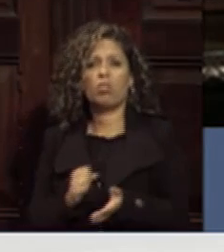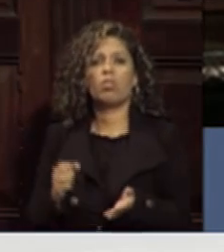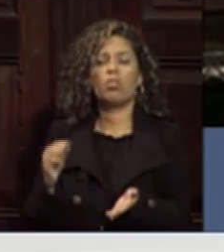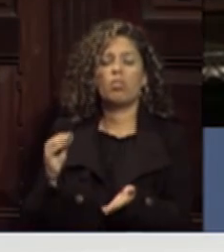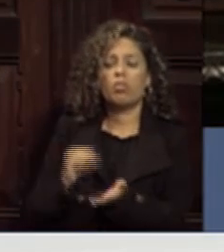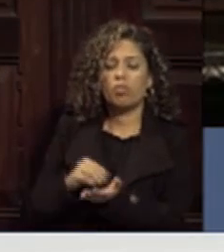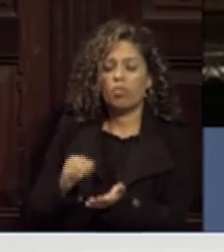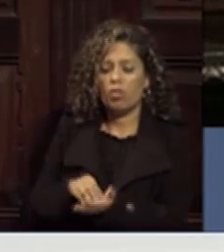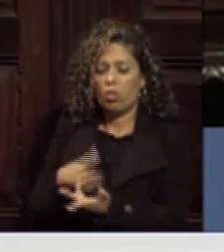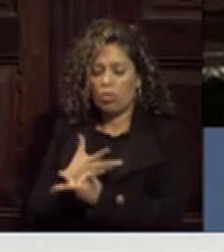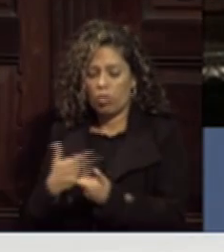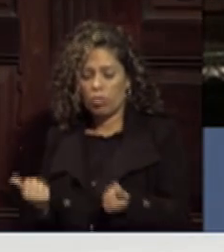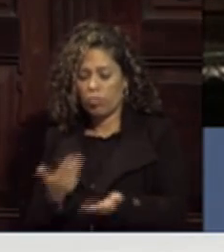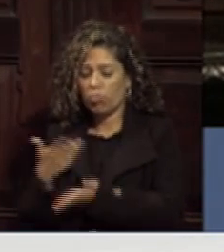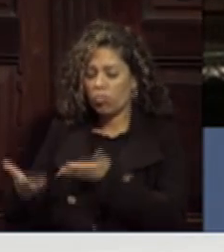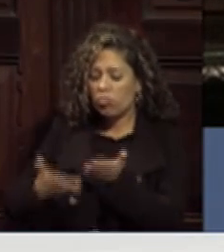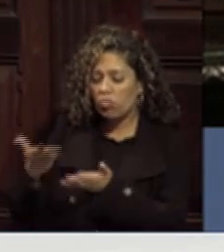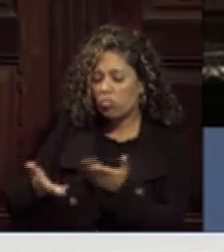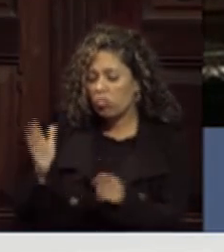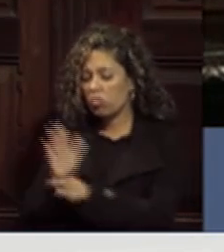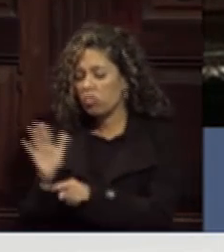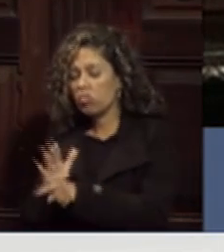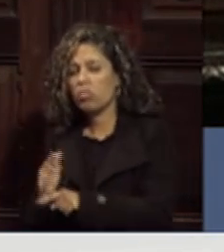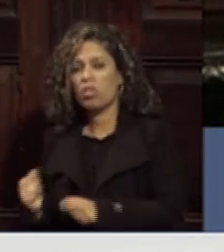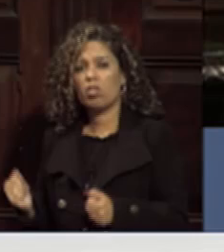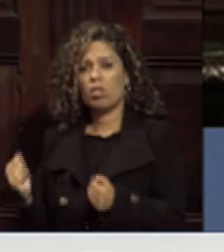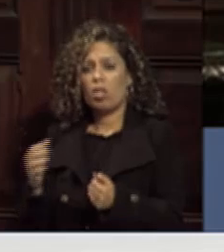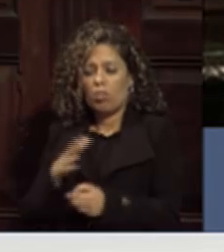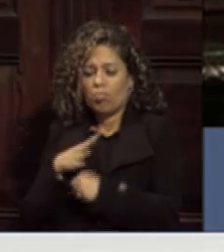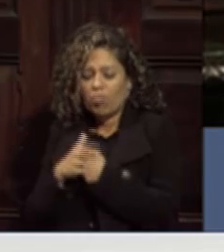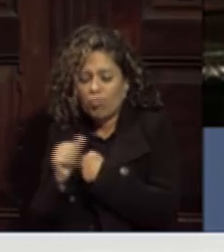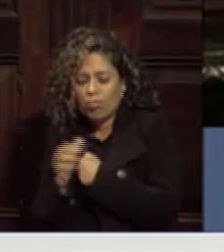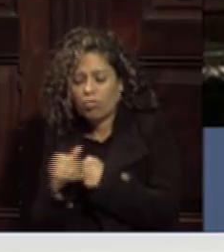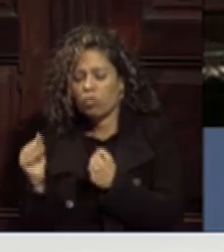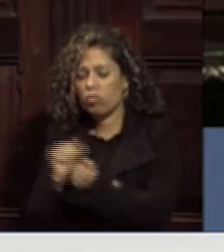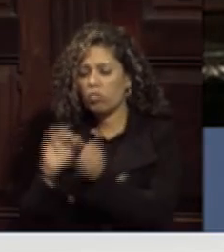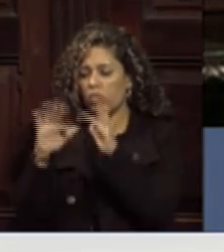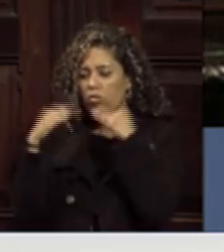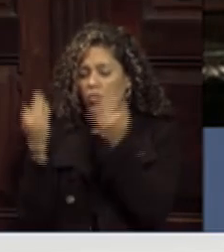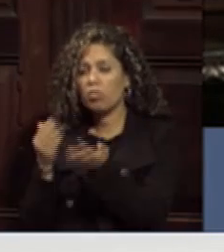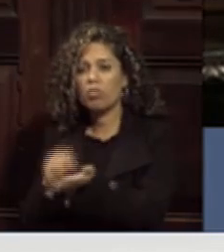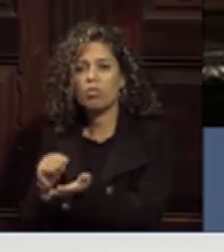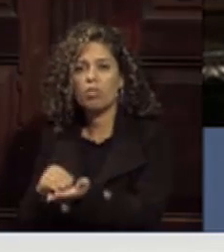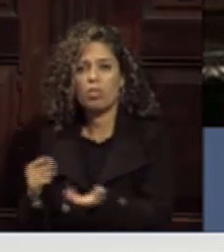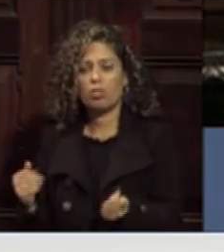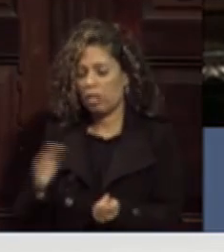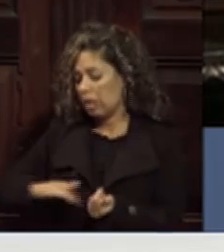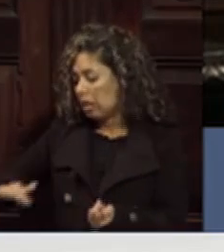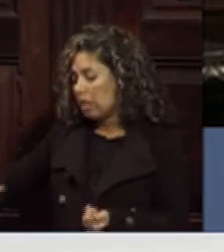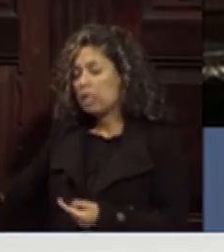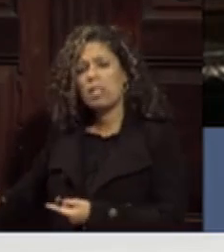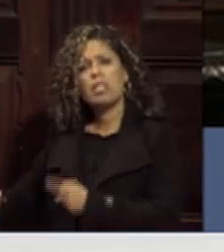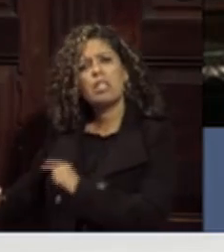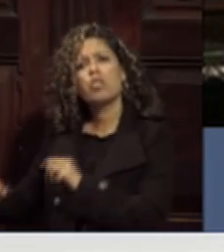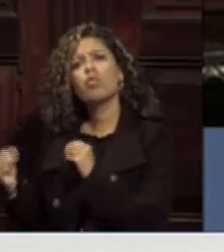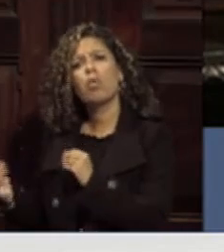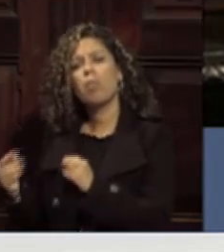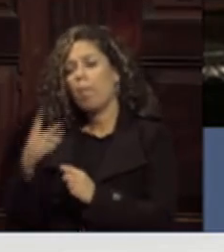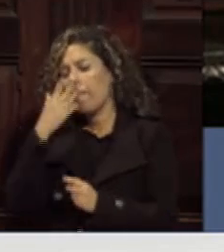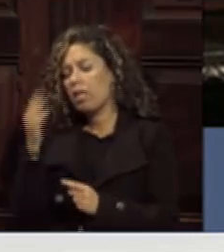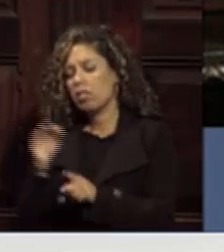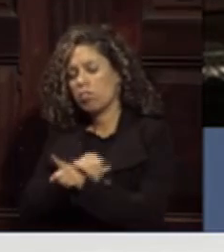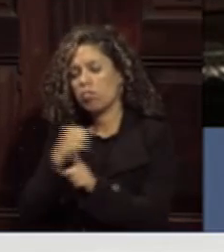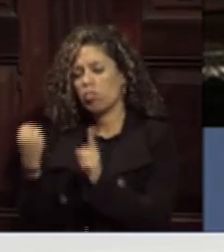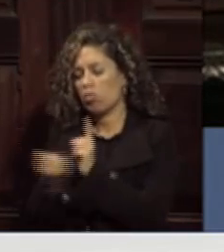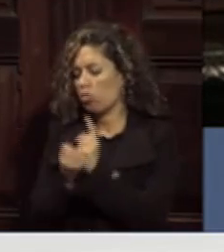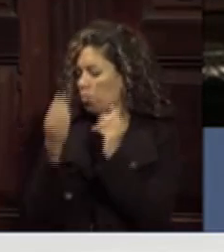afeto de um lar, do afeto de uma família. Aquelas crianças que são seres invisíveis para boa parte da